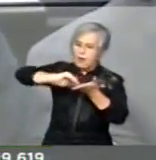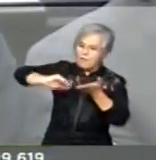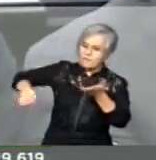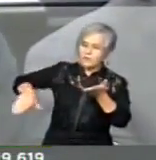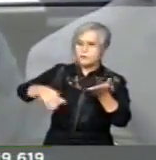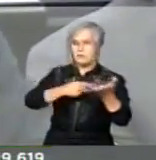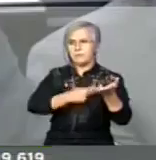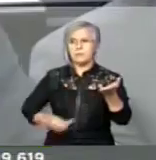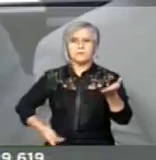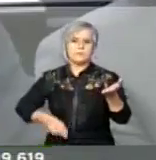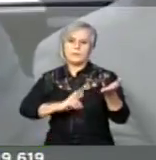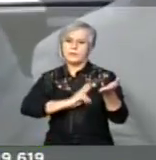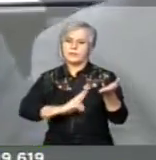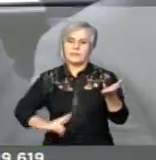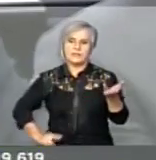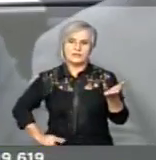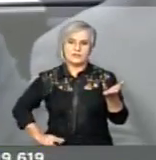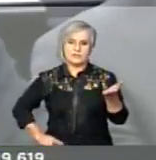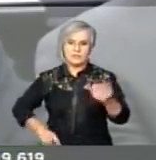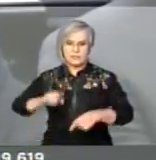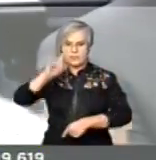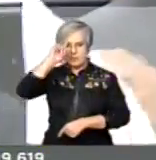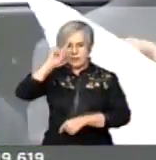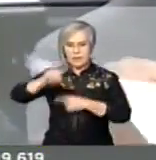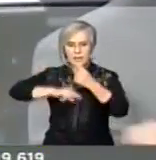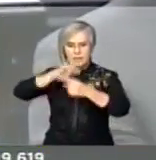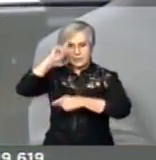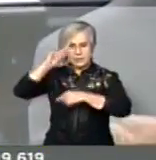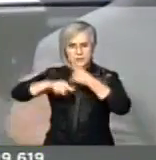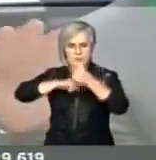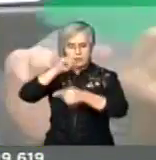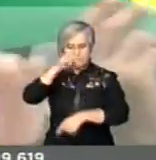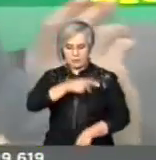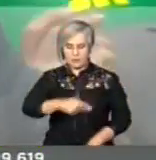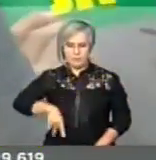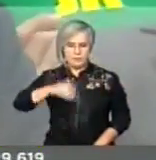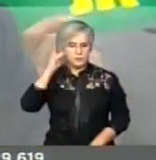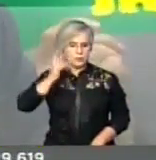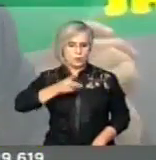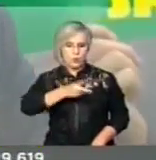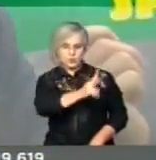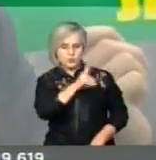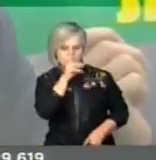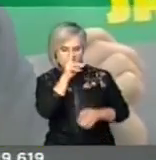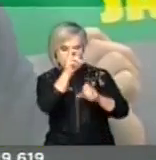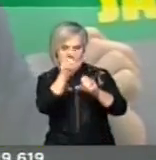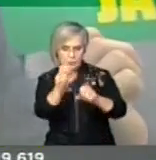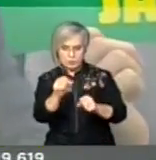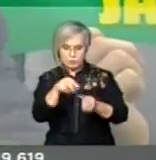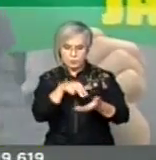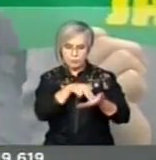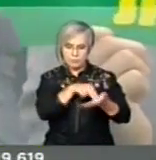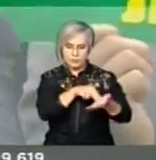da República. Cada dia que esta senhora permanece no poder, ela